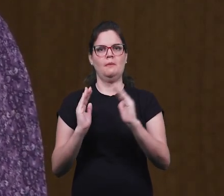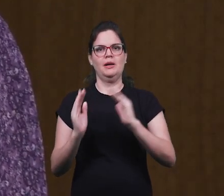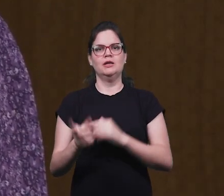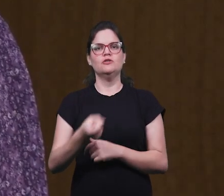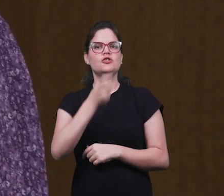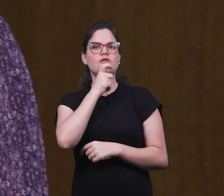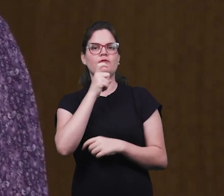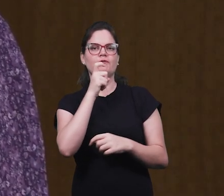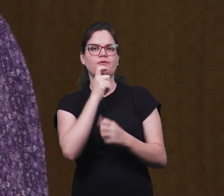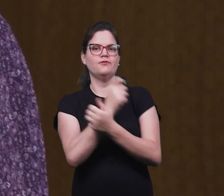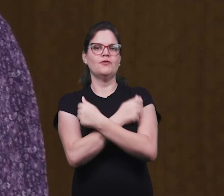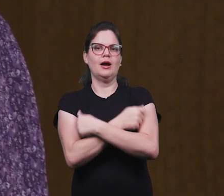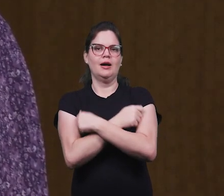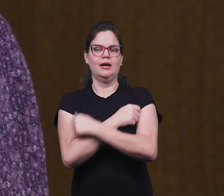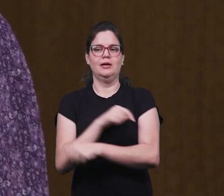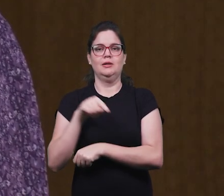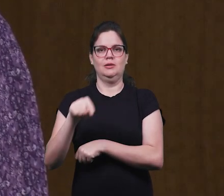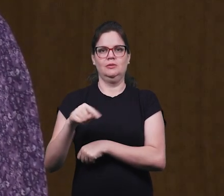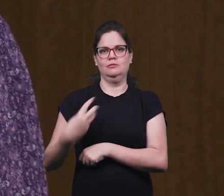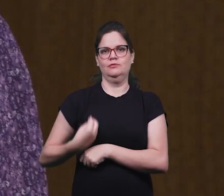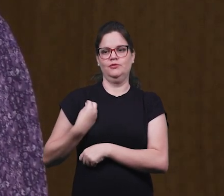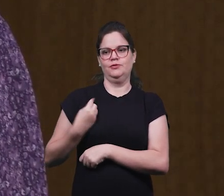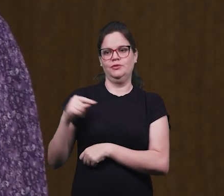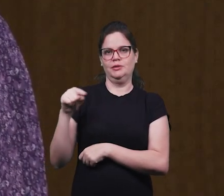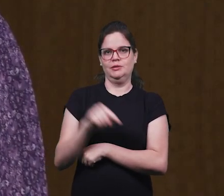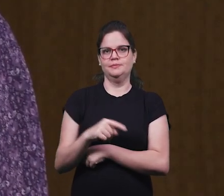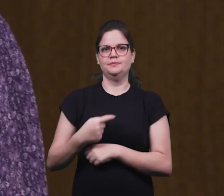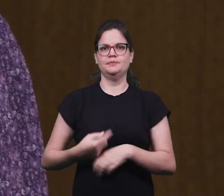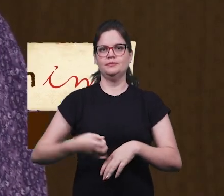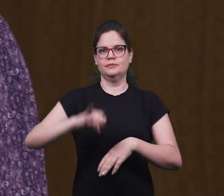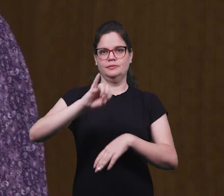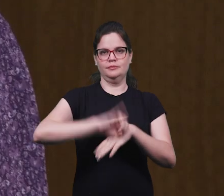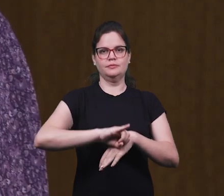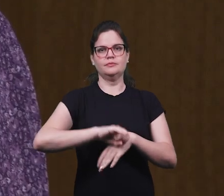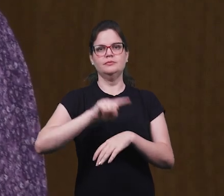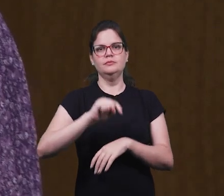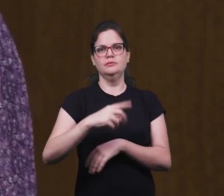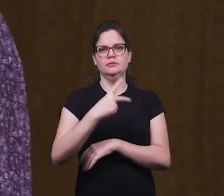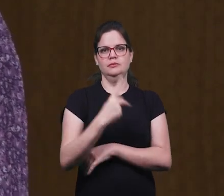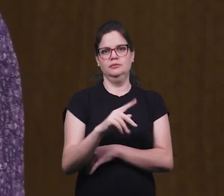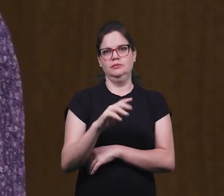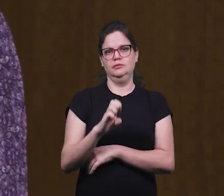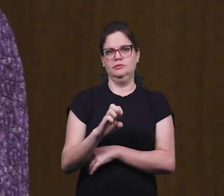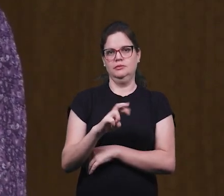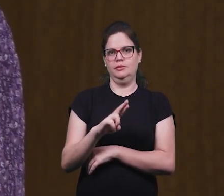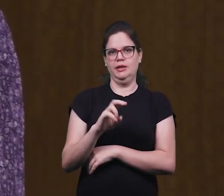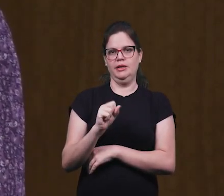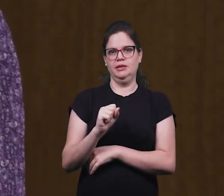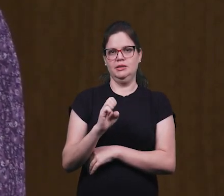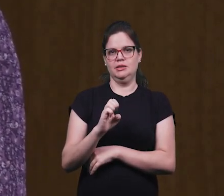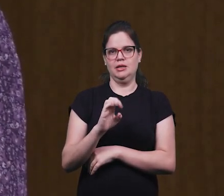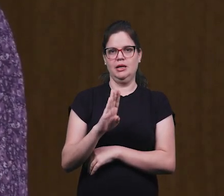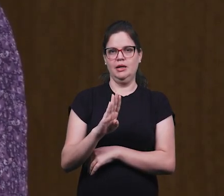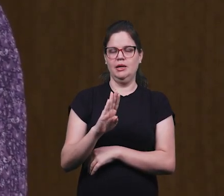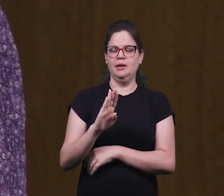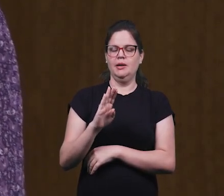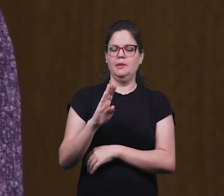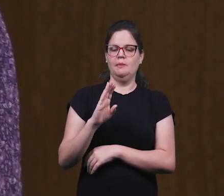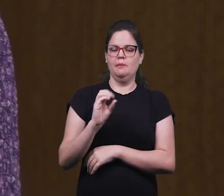dos reis ali, persas. A capital era Persépolis, que tem outros achados muito interessantes.